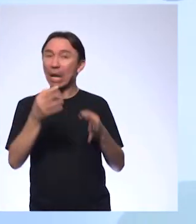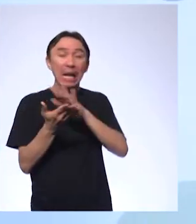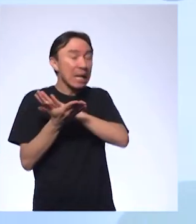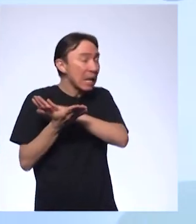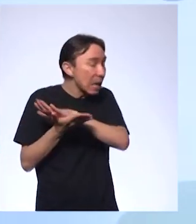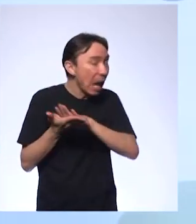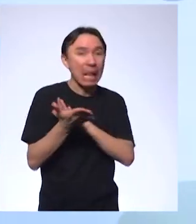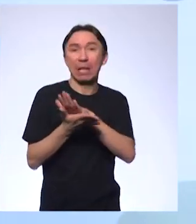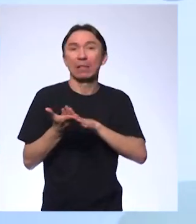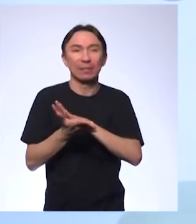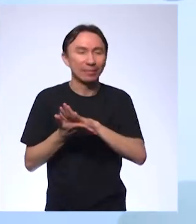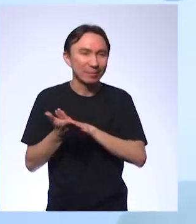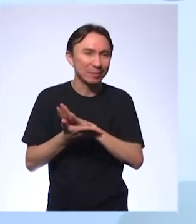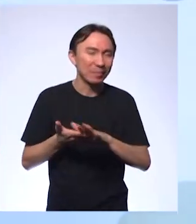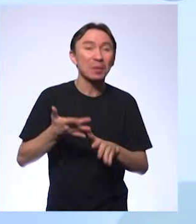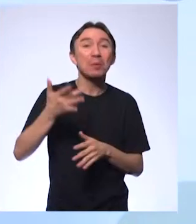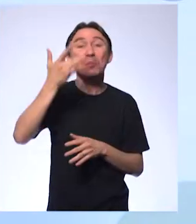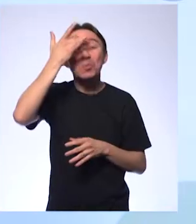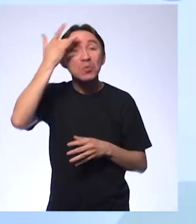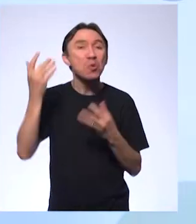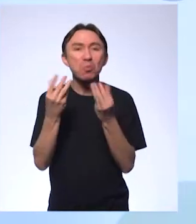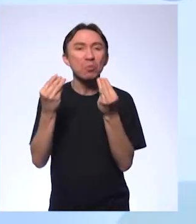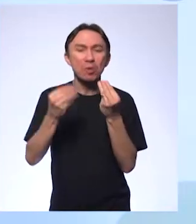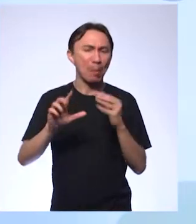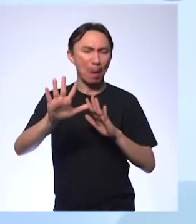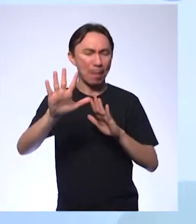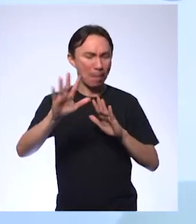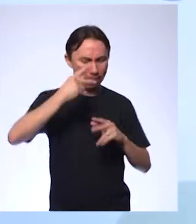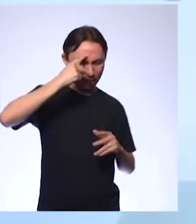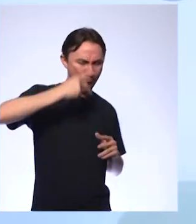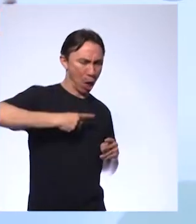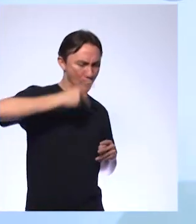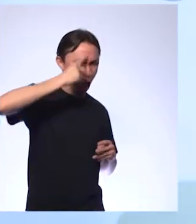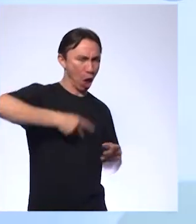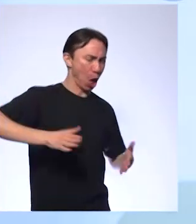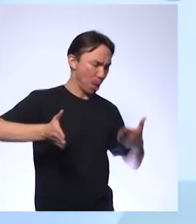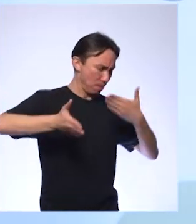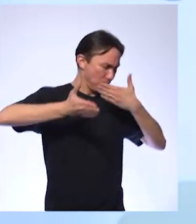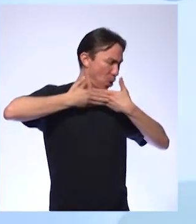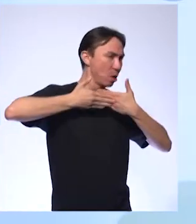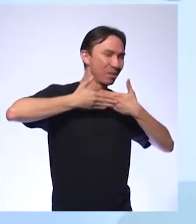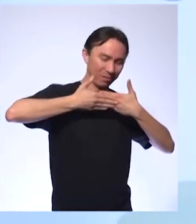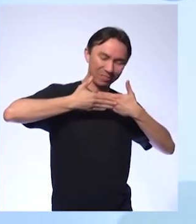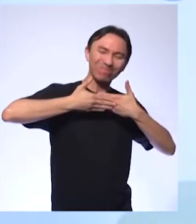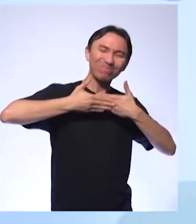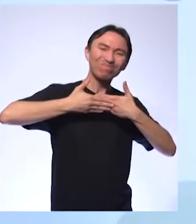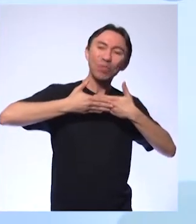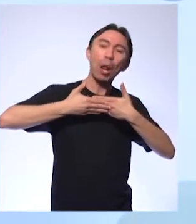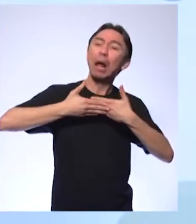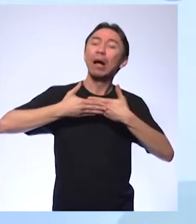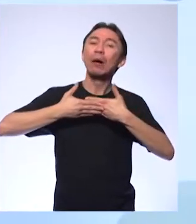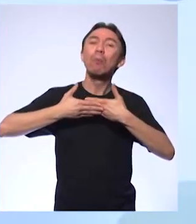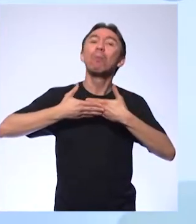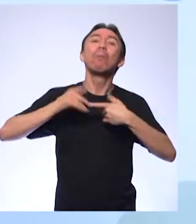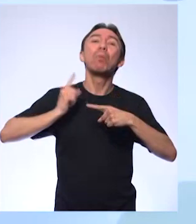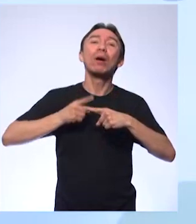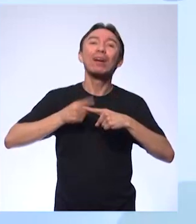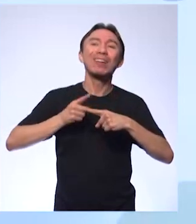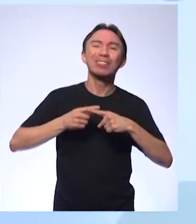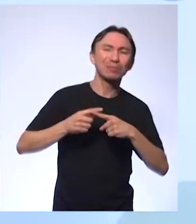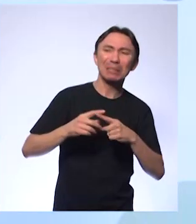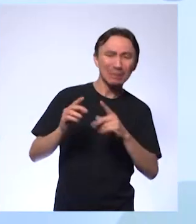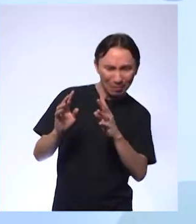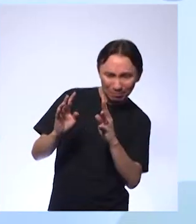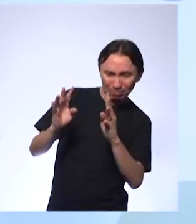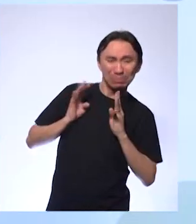anteriormente. Muitas pessoas estão se fechando em si, porque não tem quem escute de verdade. Né? Será que a gente fala, no mês de